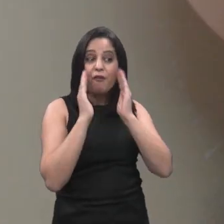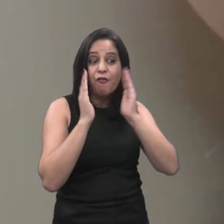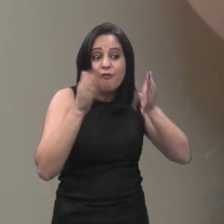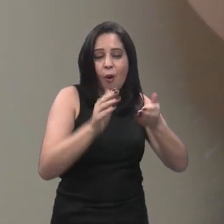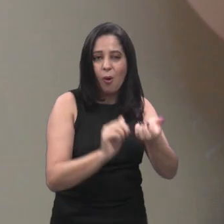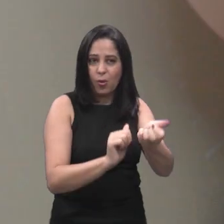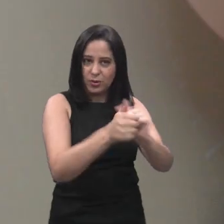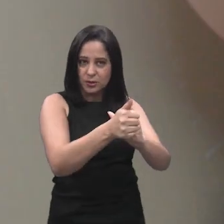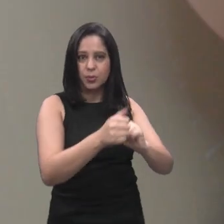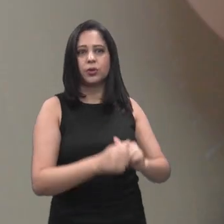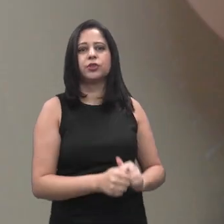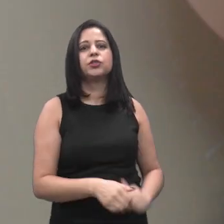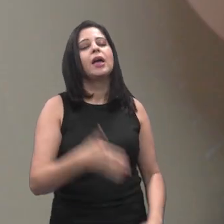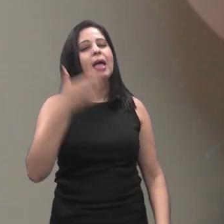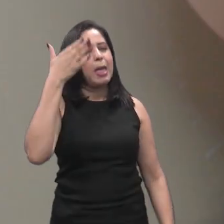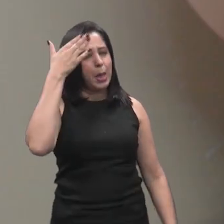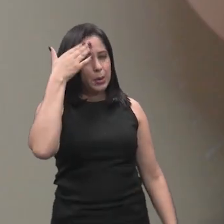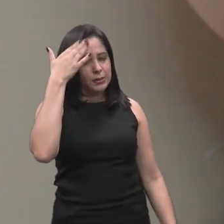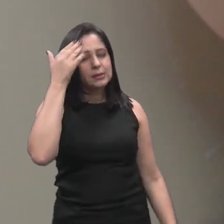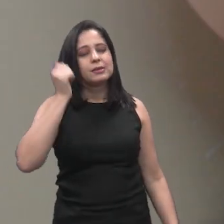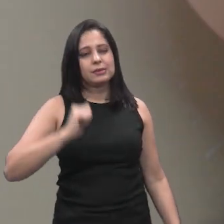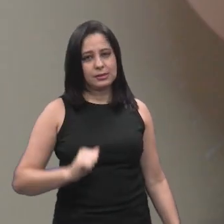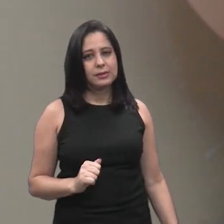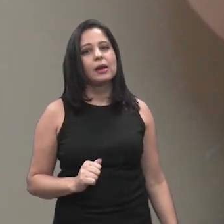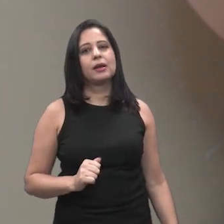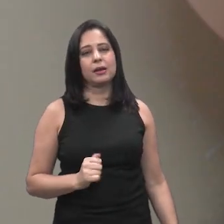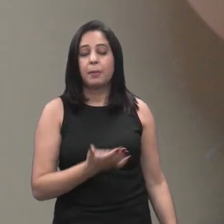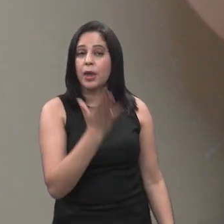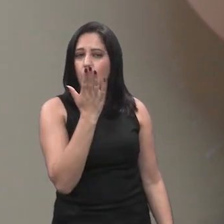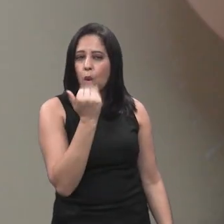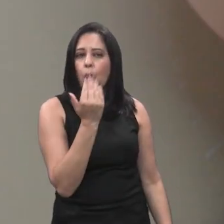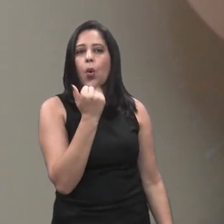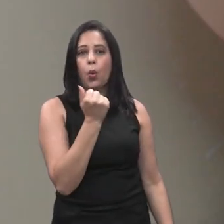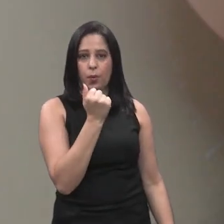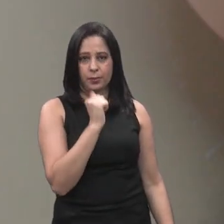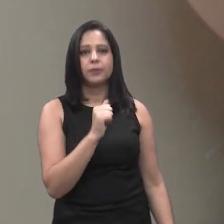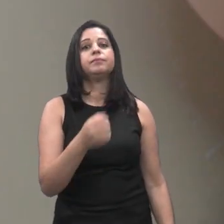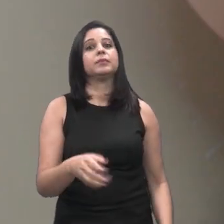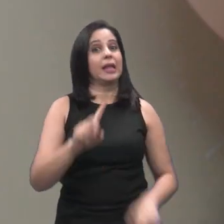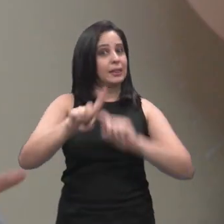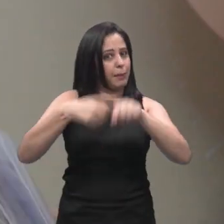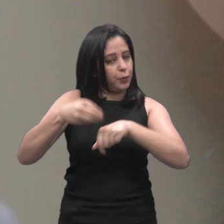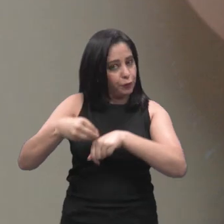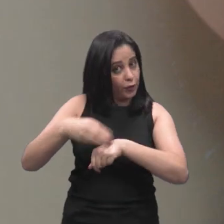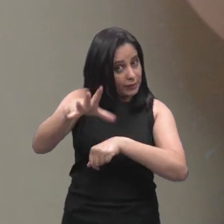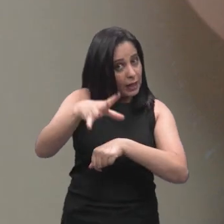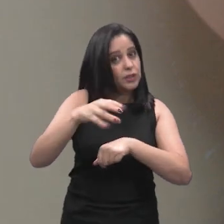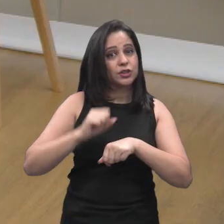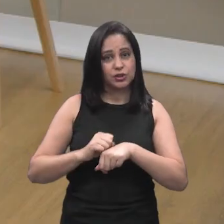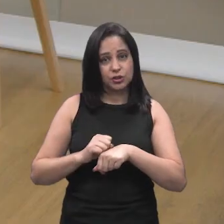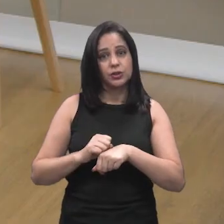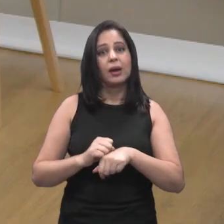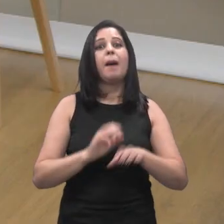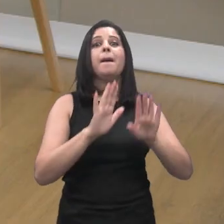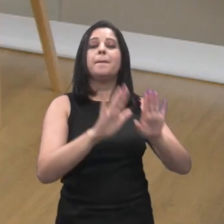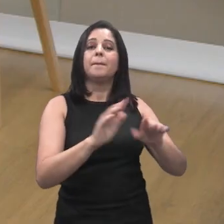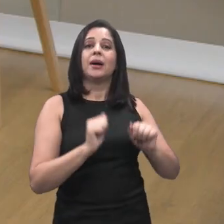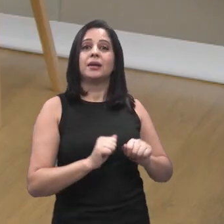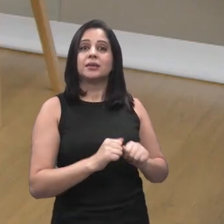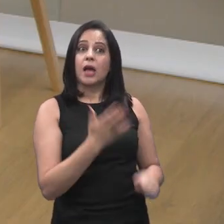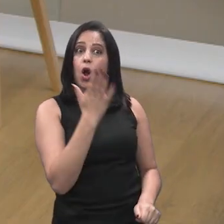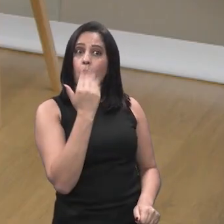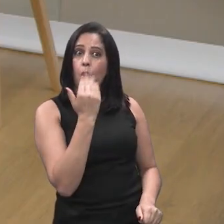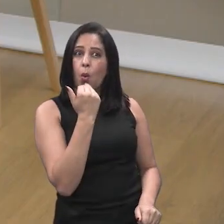falar mais pra frente também, com dicas de uma nutricionista, inclusive, mas a alimentação sozinha não adianta, né? Ela precisa